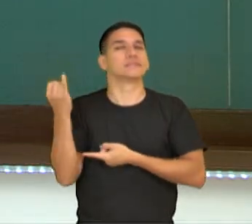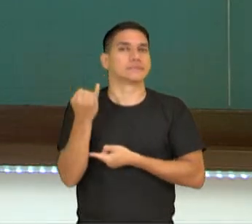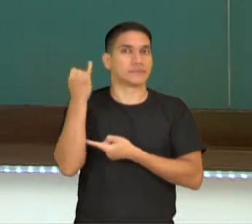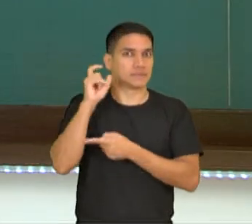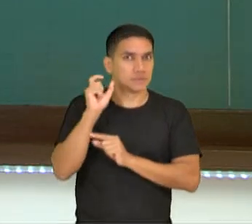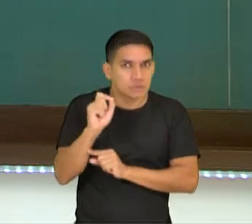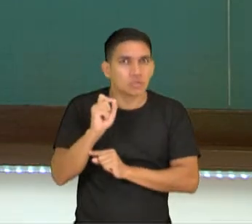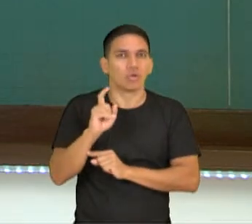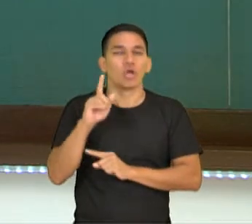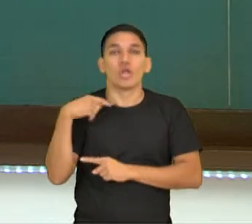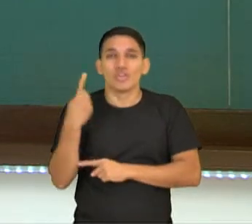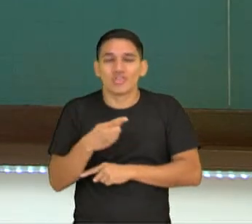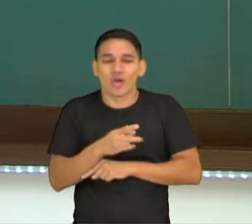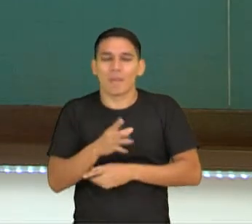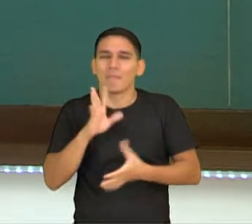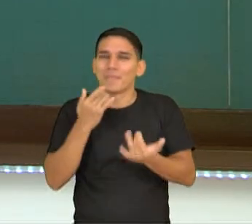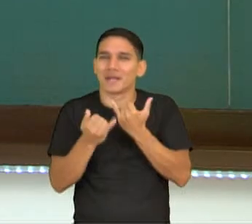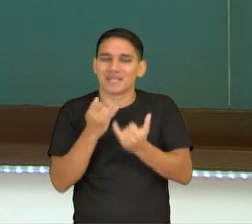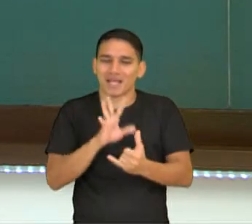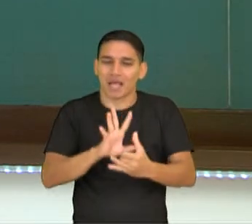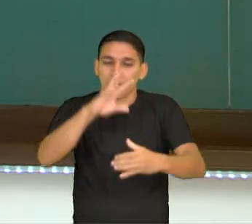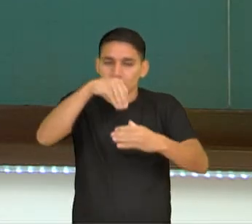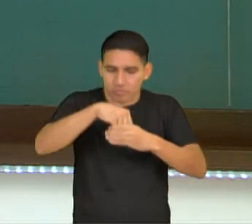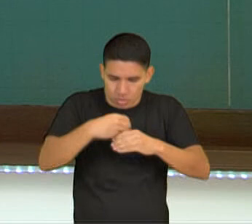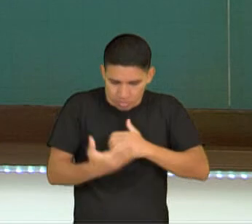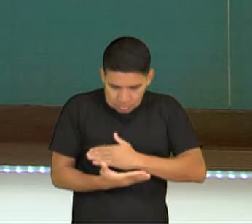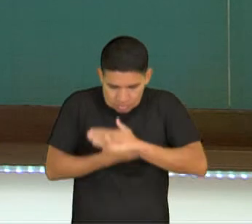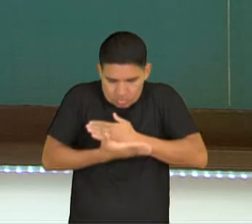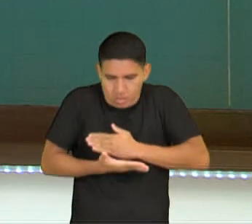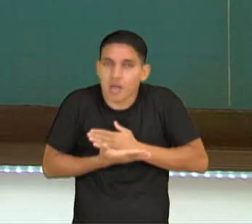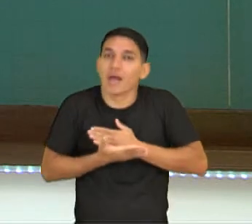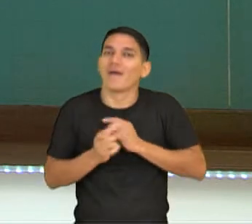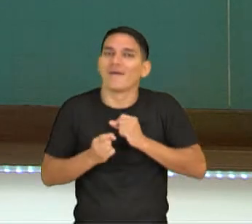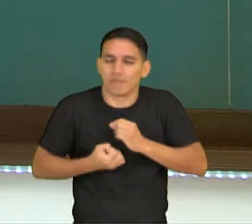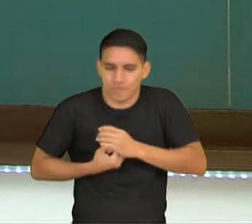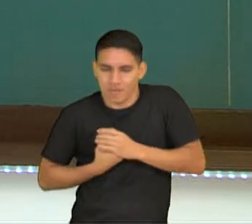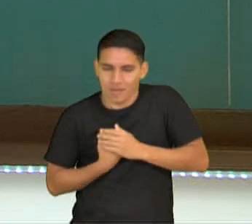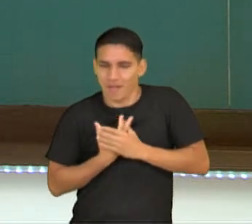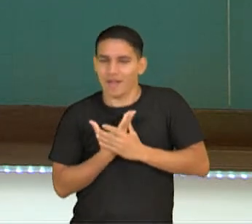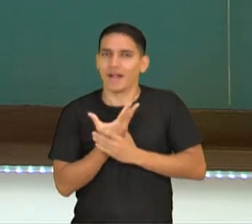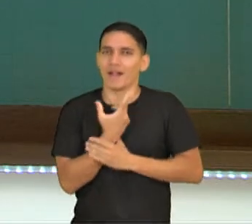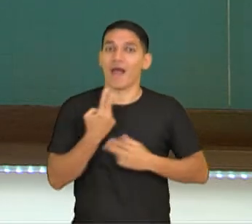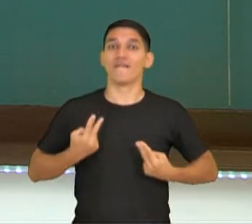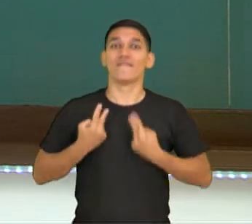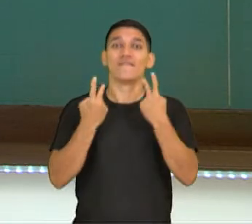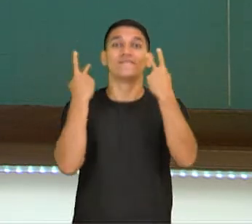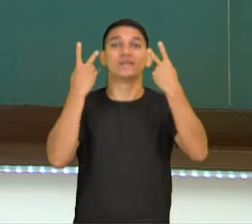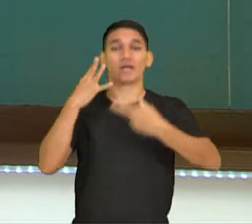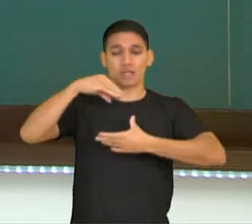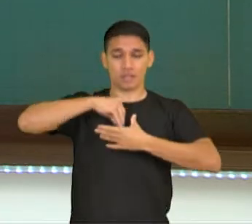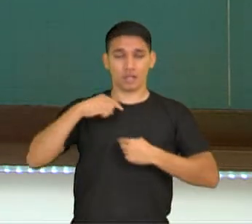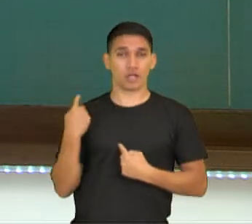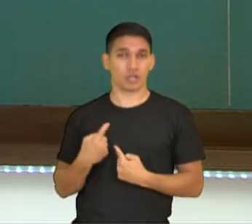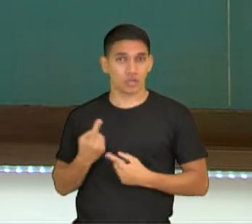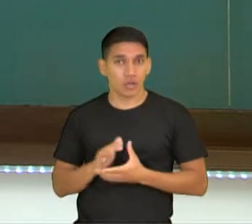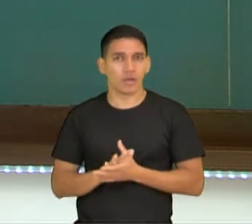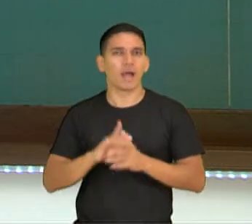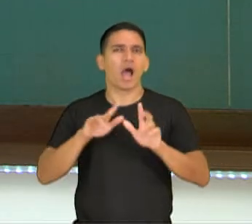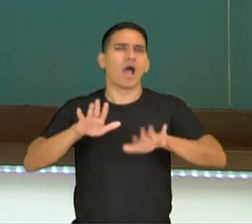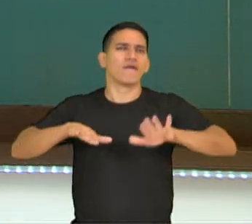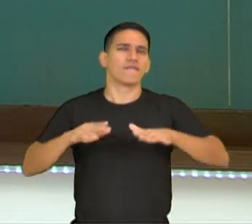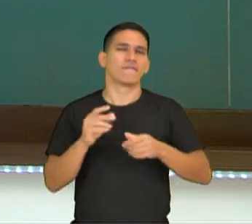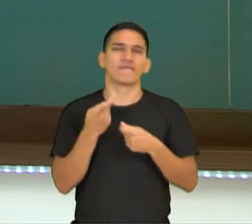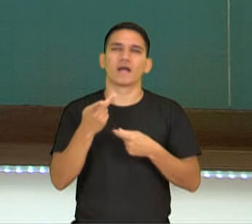vamos cultivar o homem interior, né? Os valores interiores, que a gente em algum momento vai chamar de